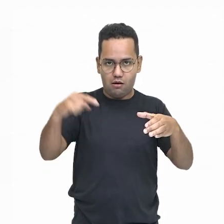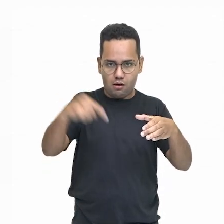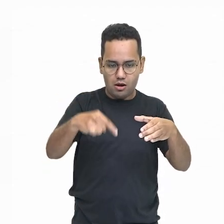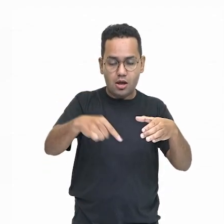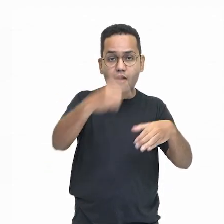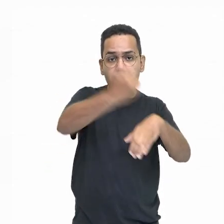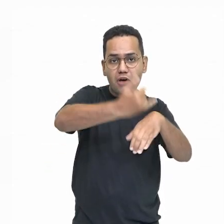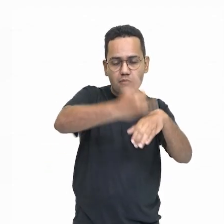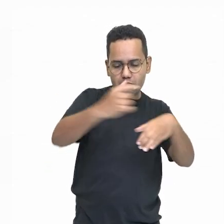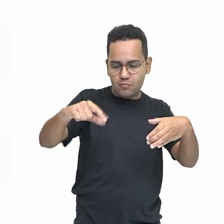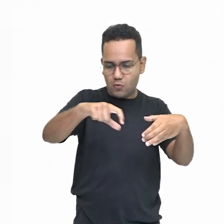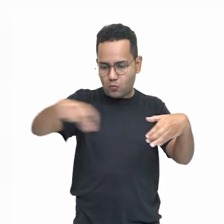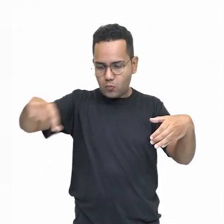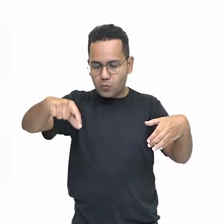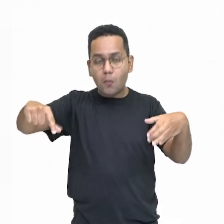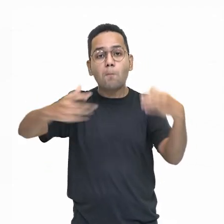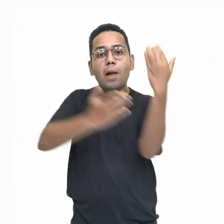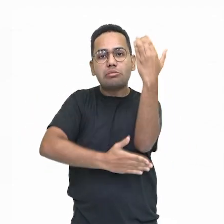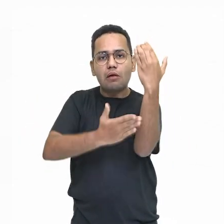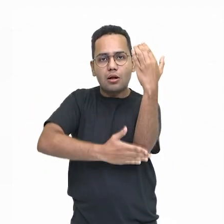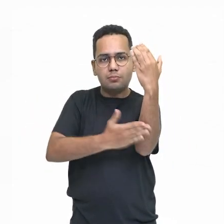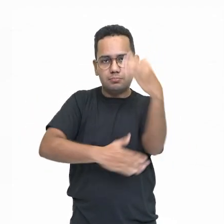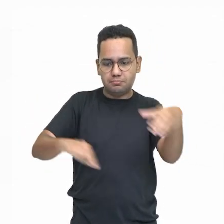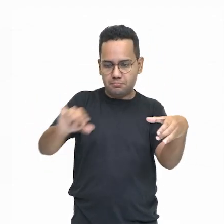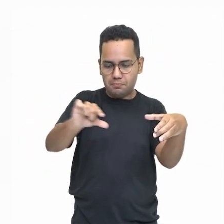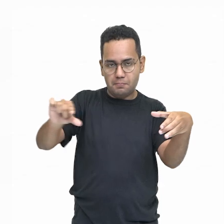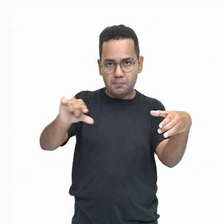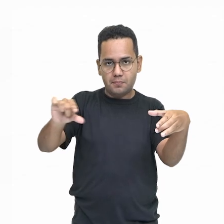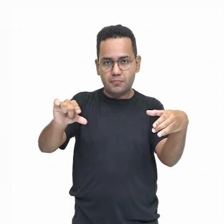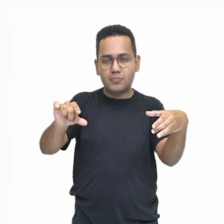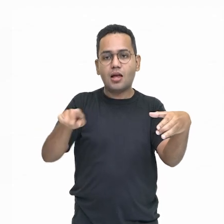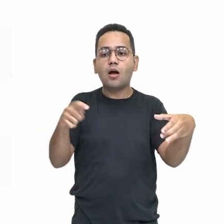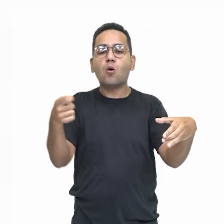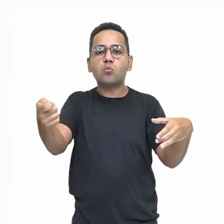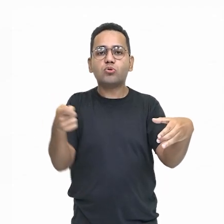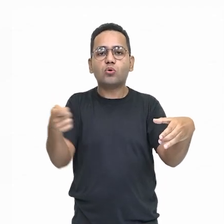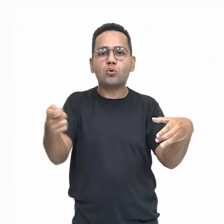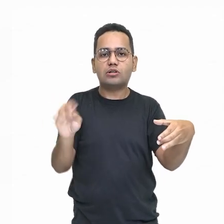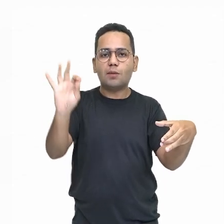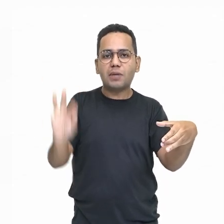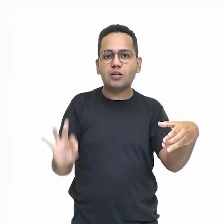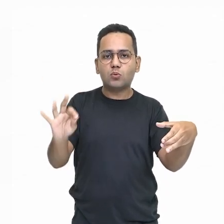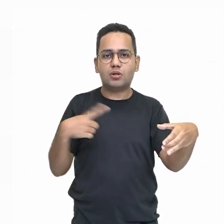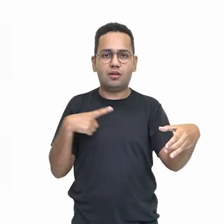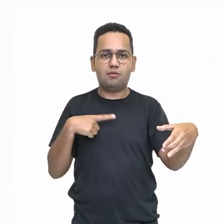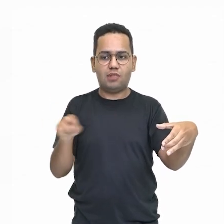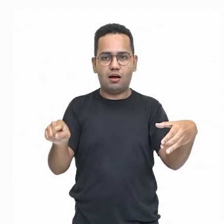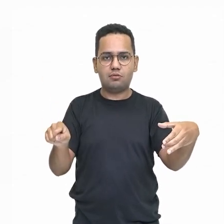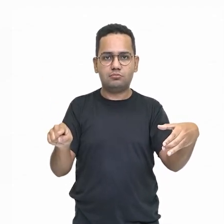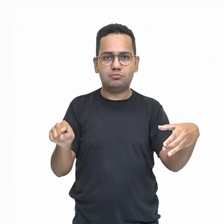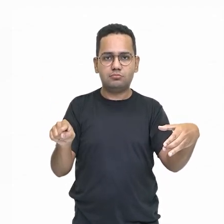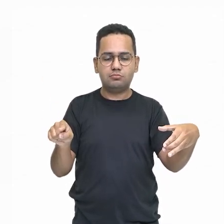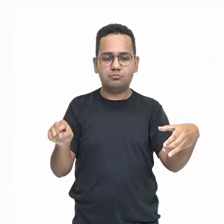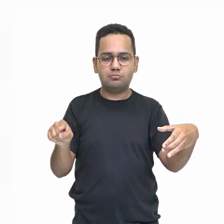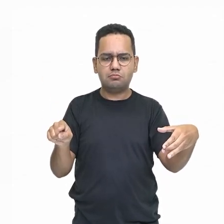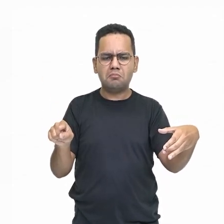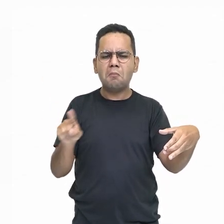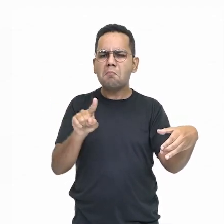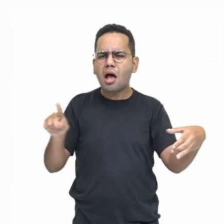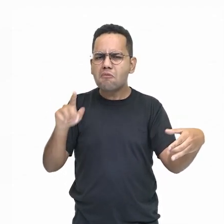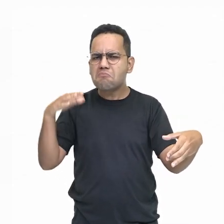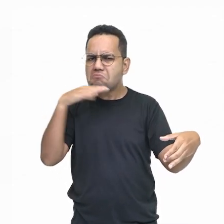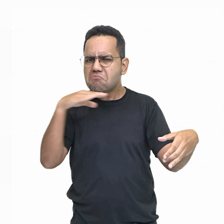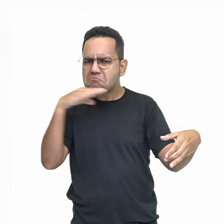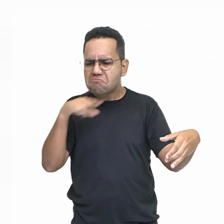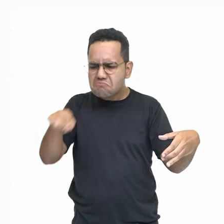madeira, que é um bom isolante térmico e não se